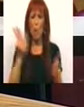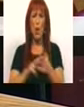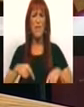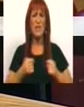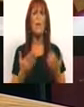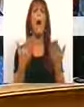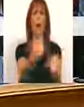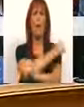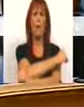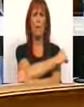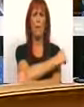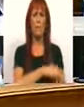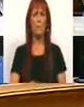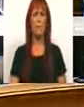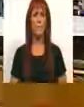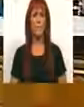incentivos